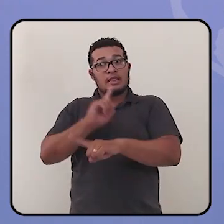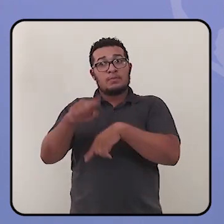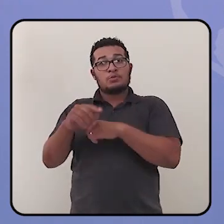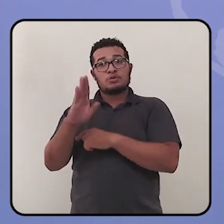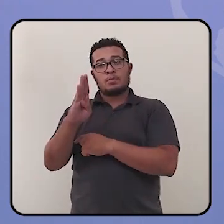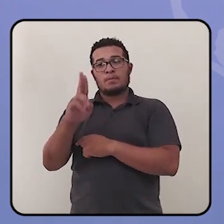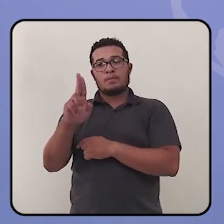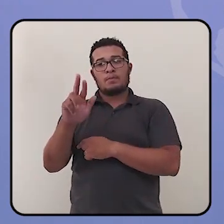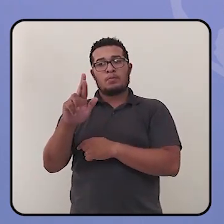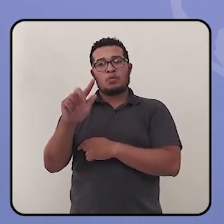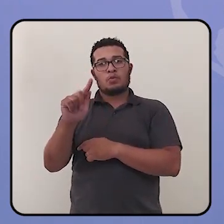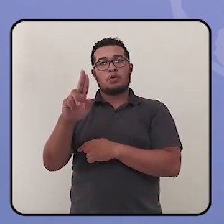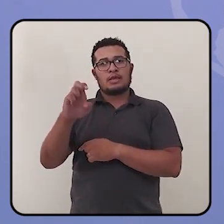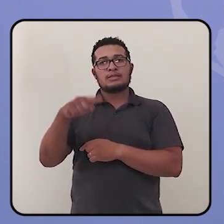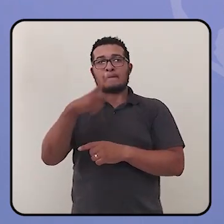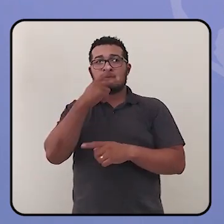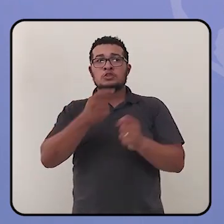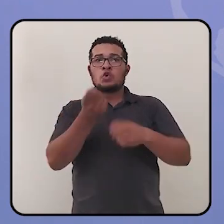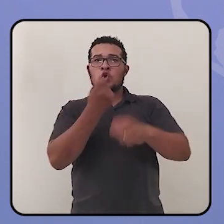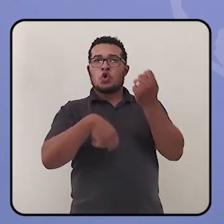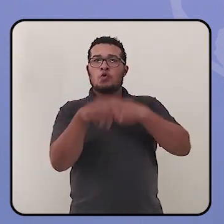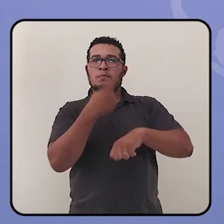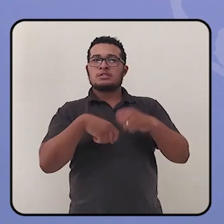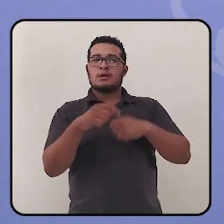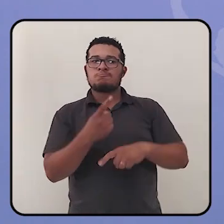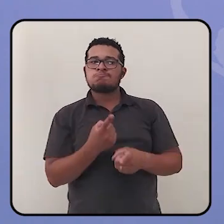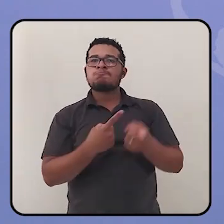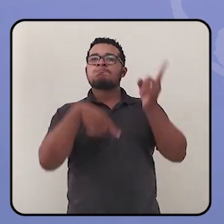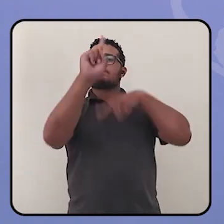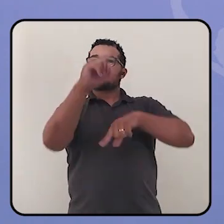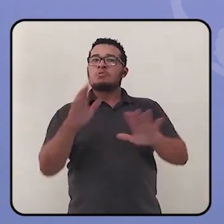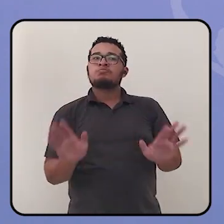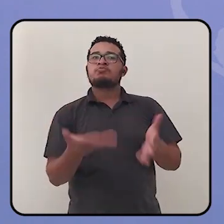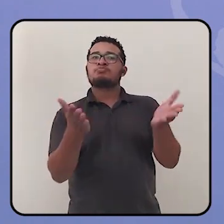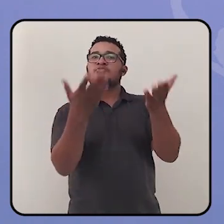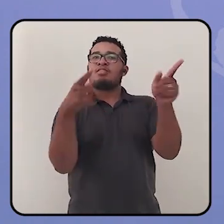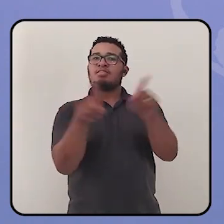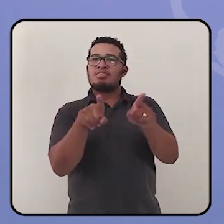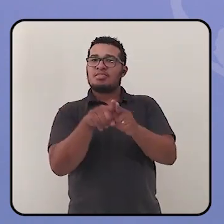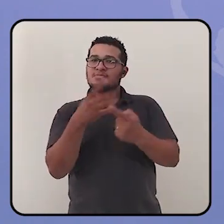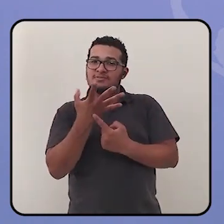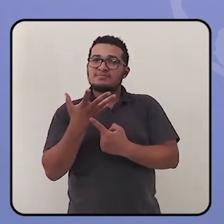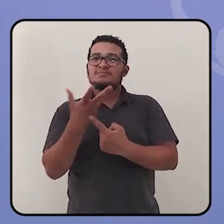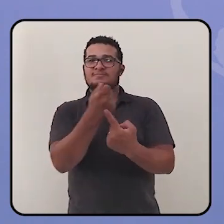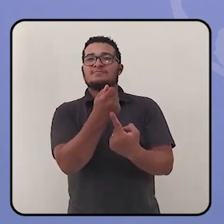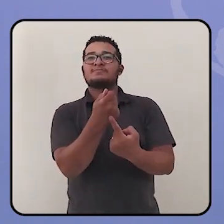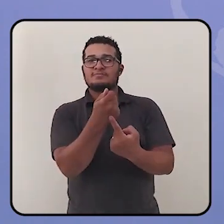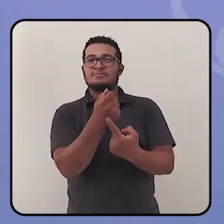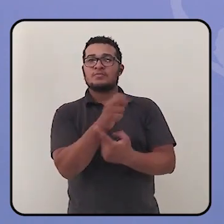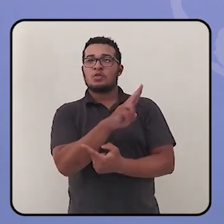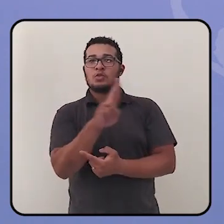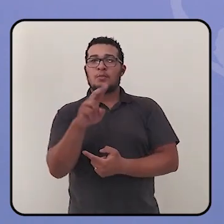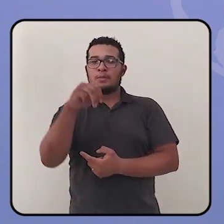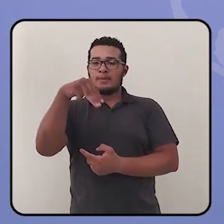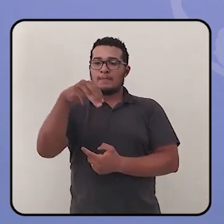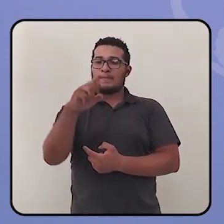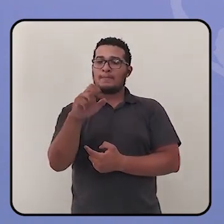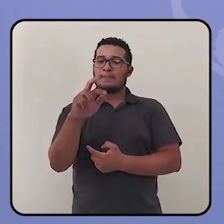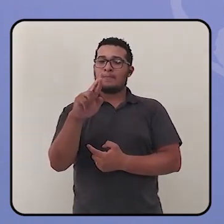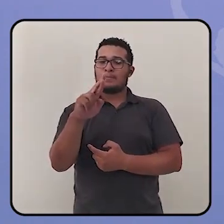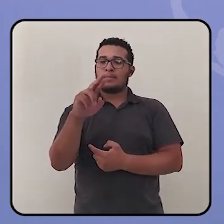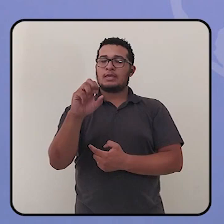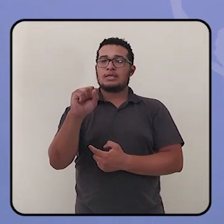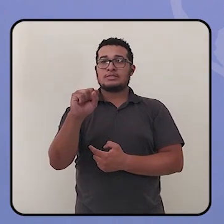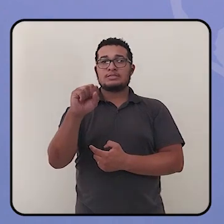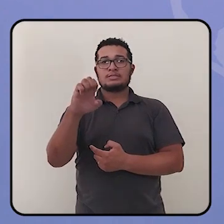viriam a ser os grandes comerciantes que iriam impulsionar inclusive as partes e serão chamados de mecenas